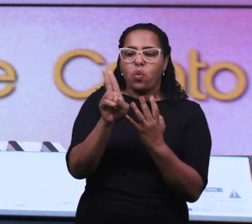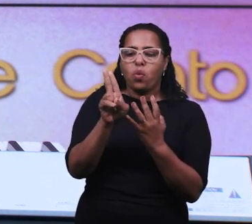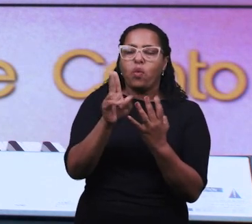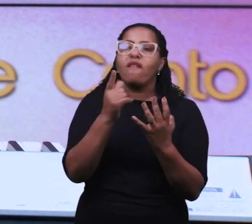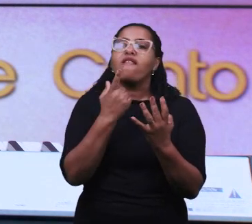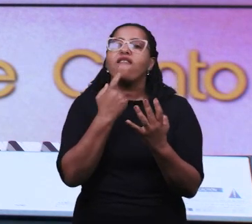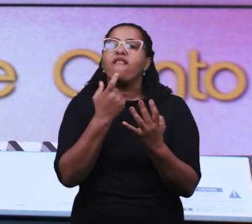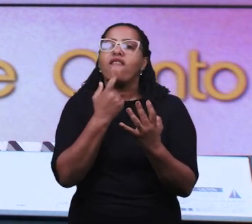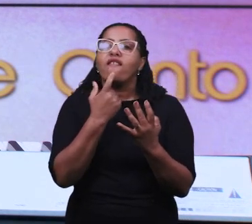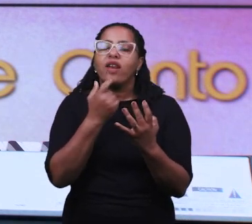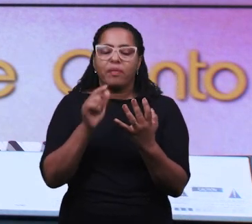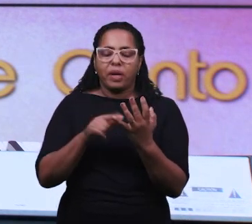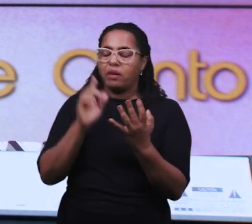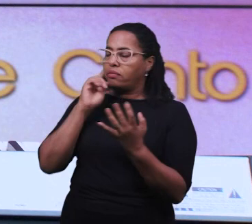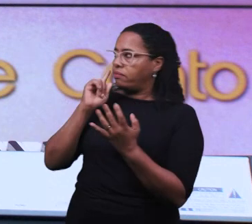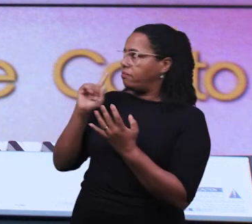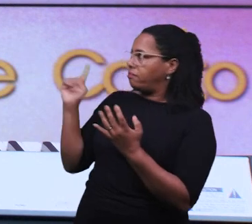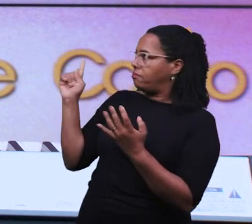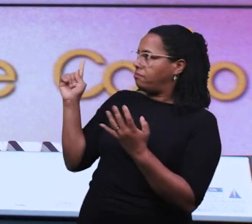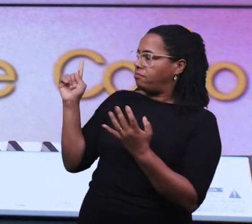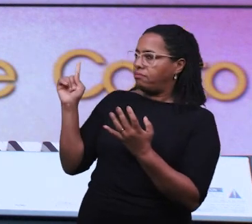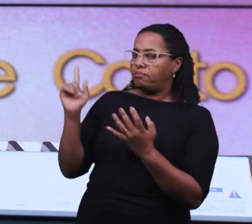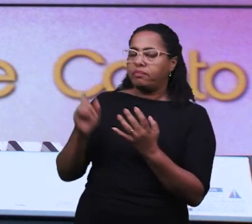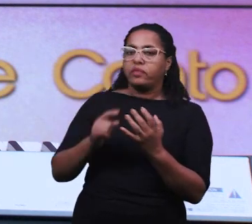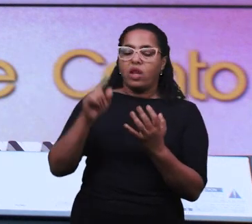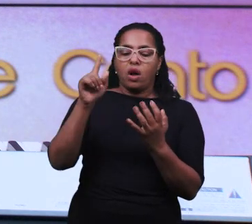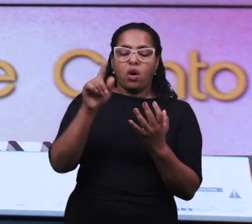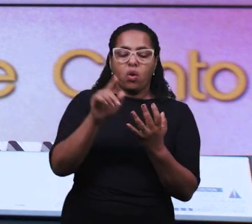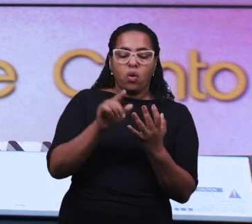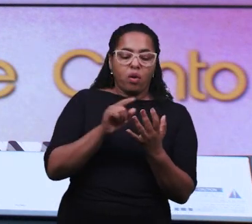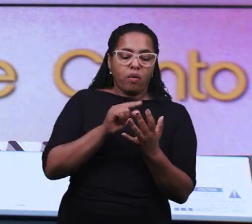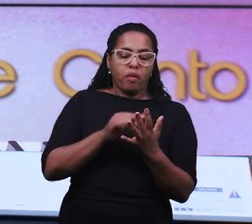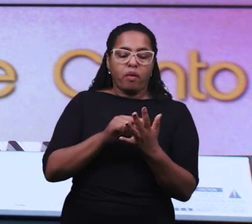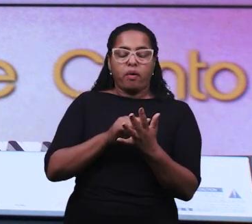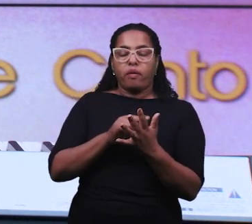em relação à posição da língua aqui é I.